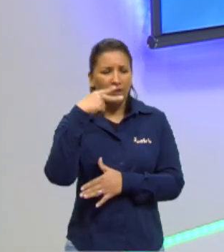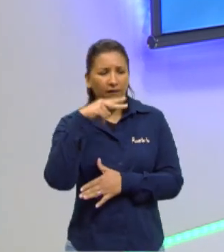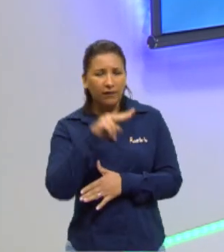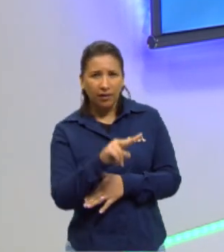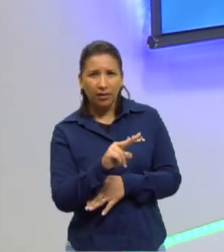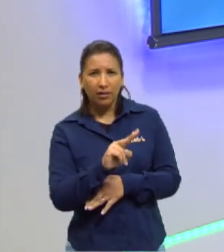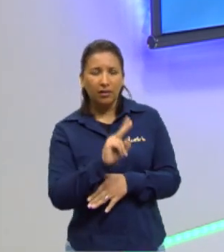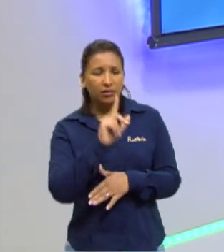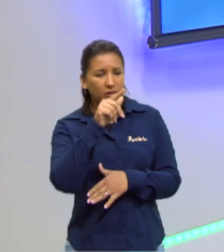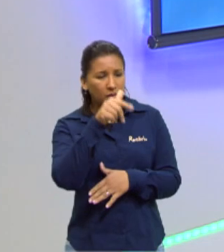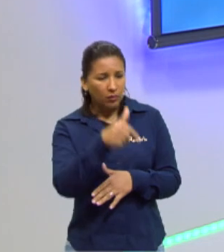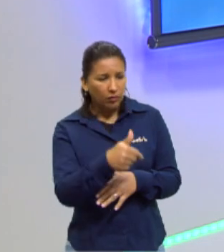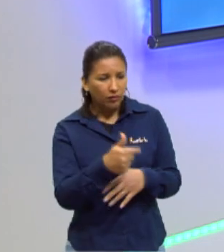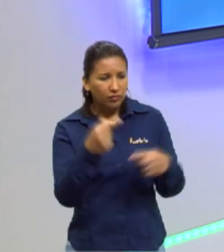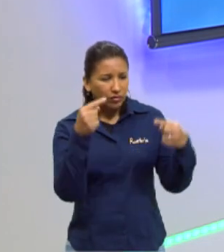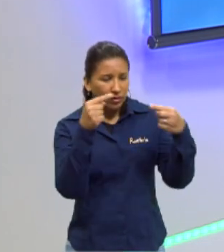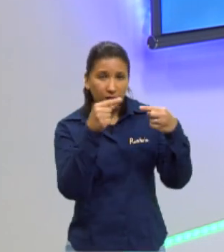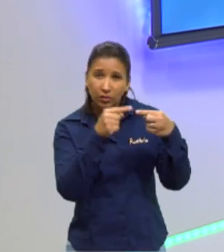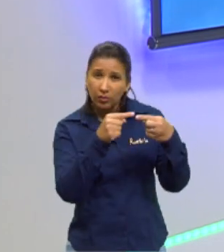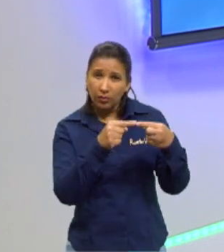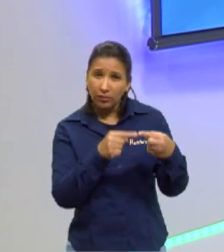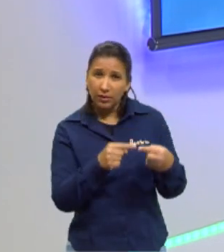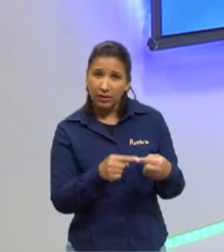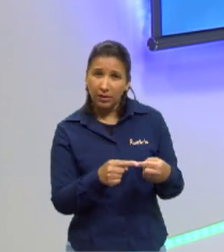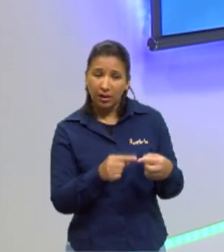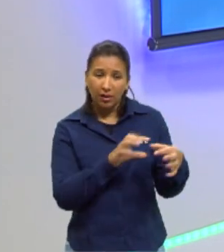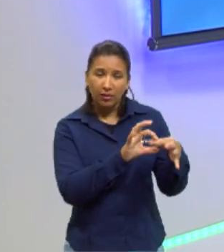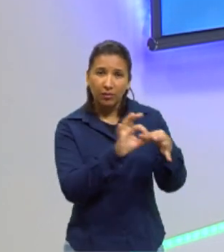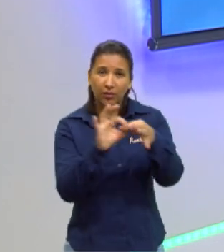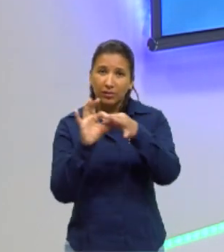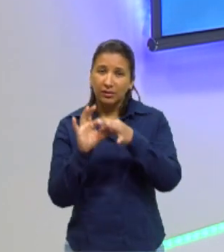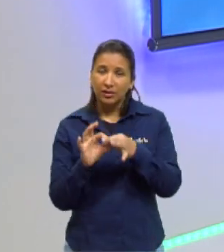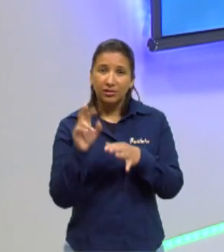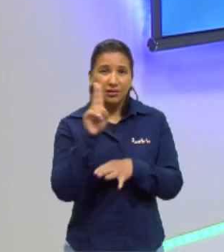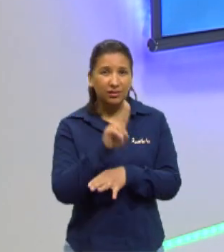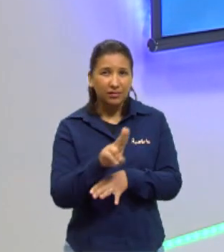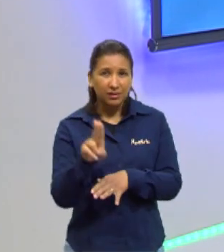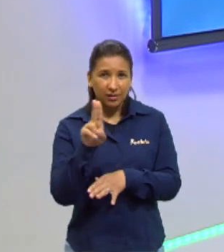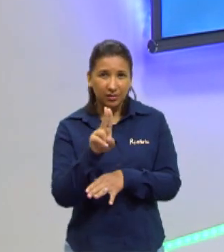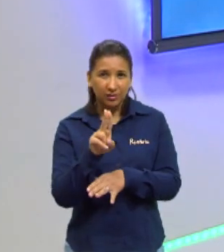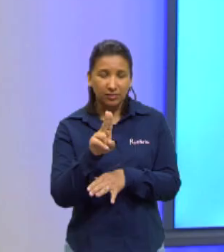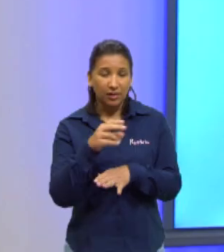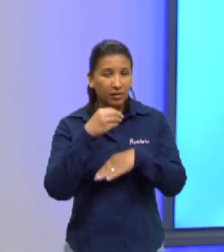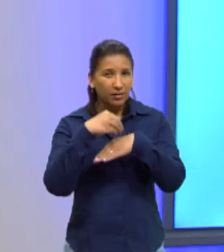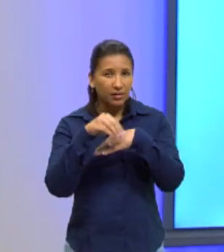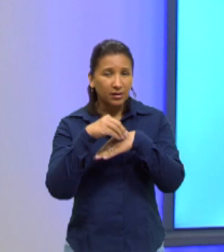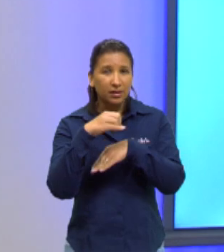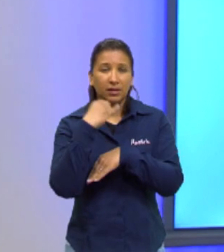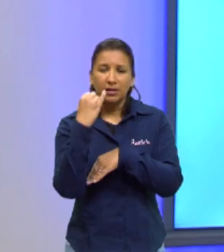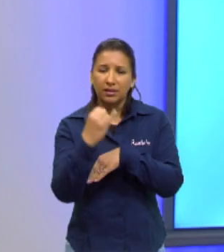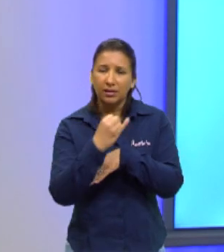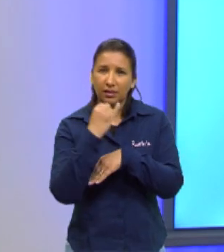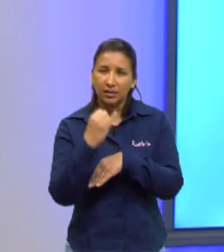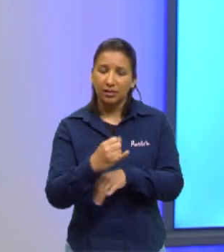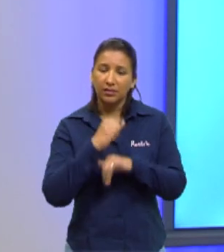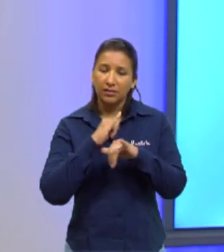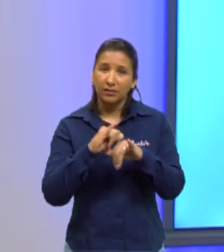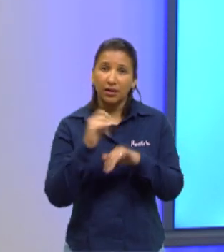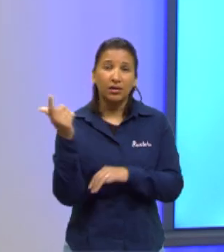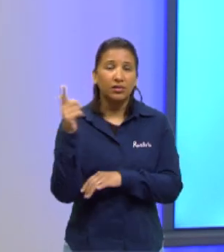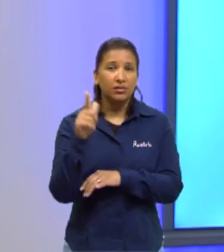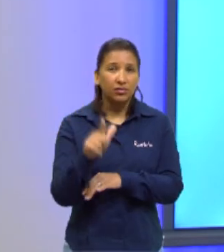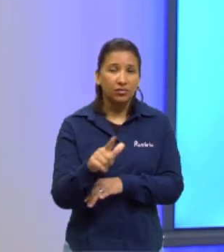naquele contexto que a gente está usando. Certo? Então é uma dica importante, é uma dica que eu vou insistir para